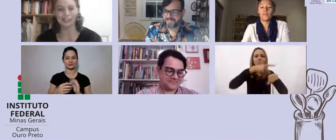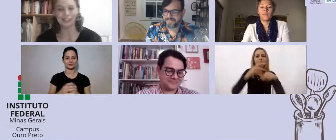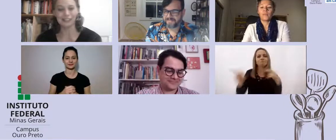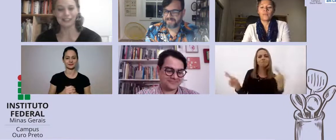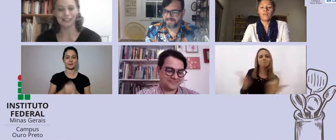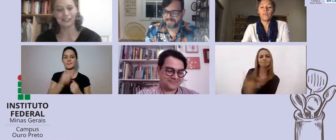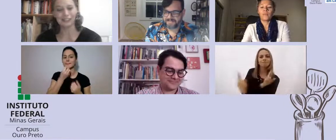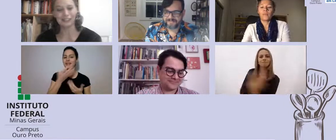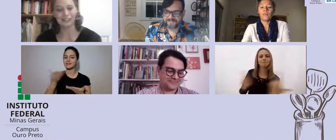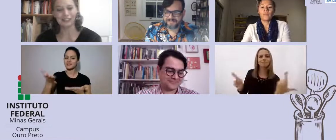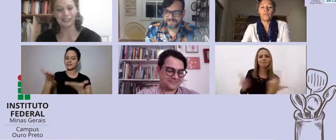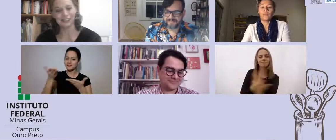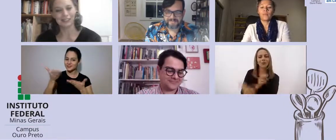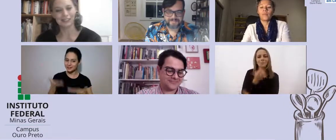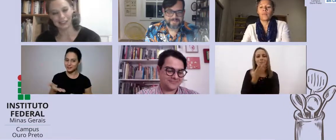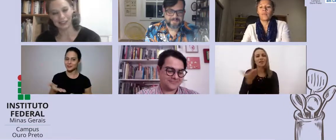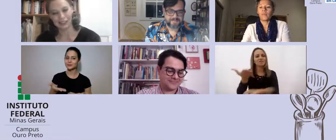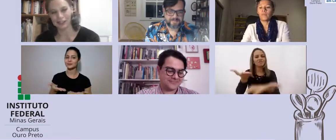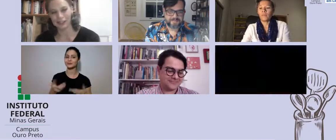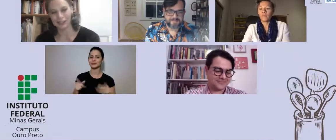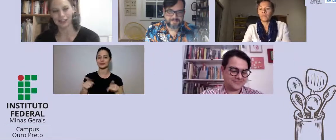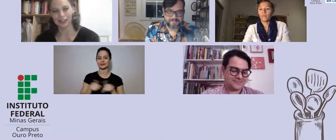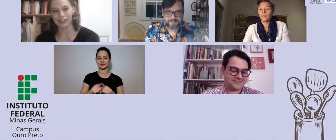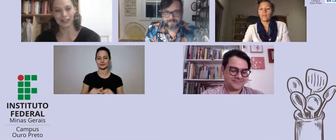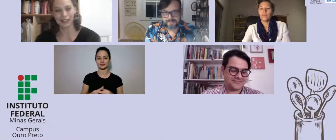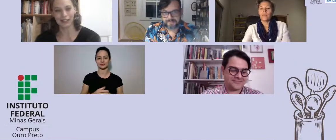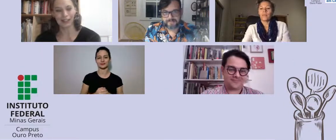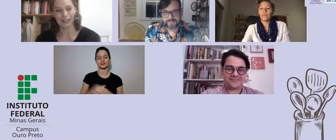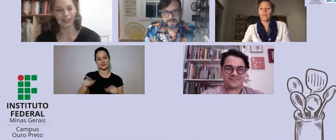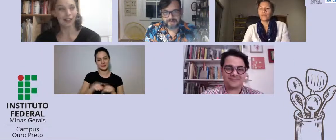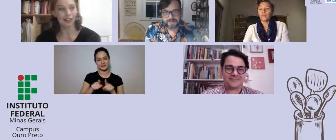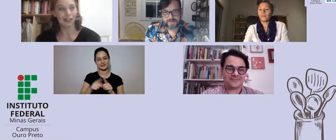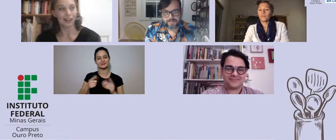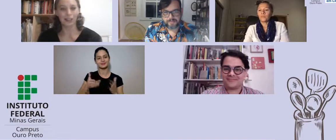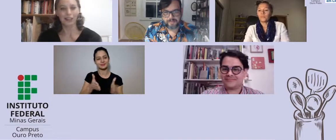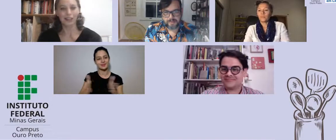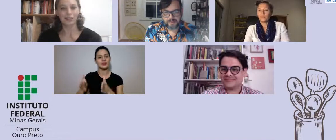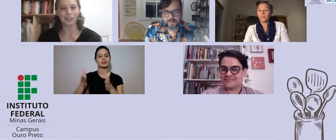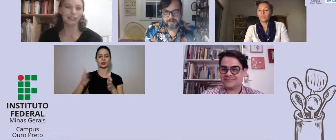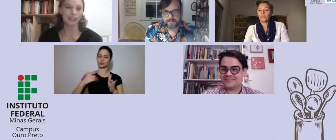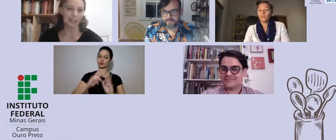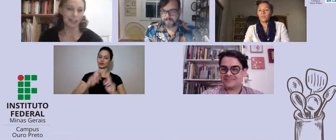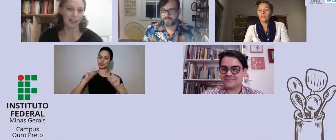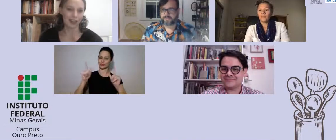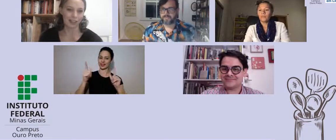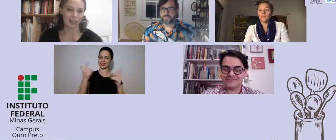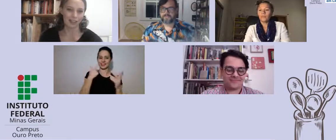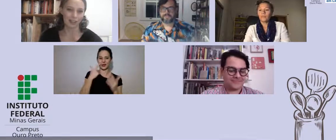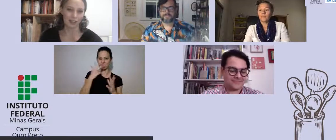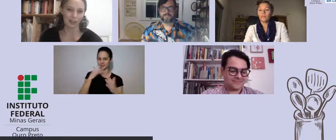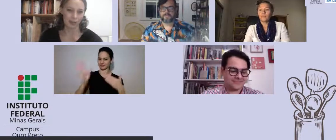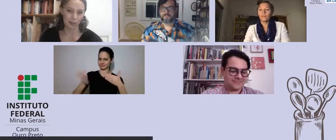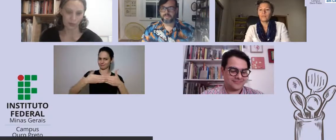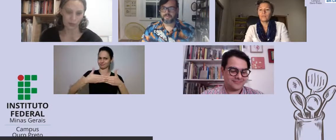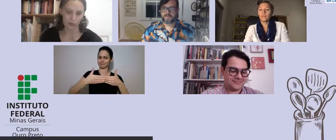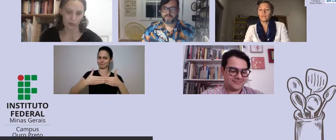lindo e em uma direção tão diferente de lo que vemos com fronteiras cerradas atualmente,